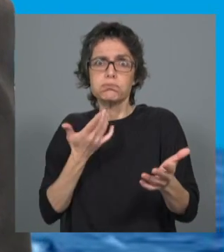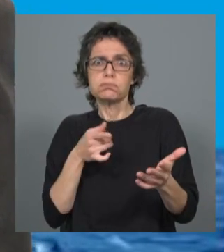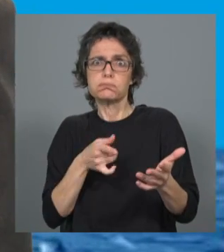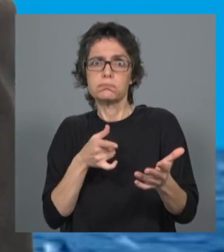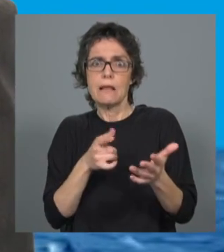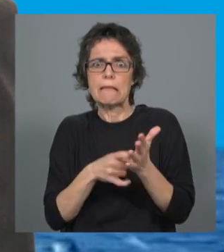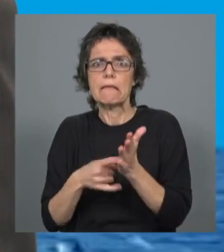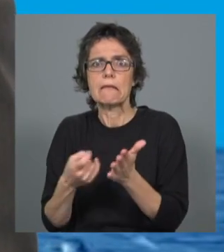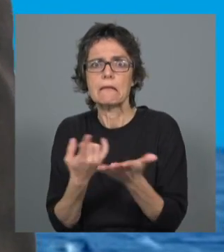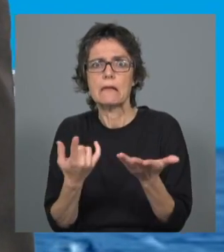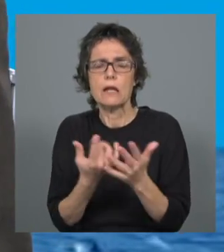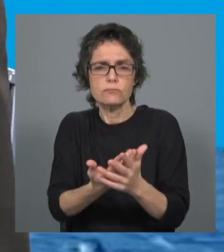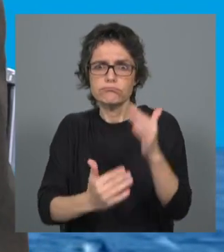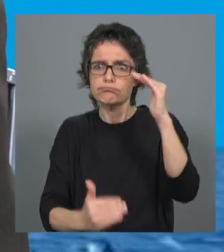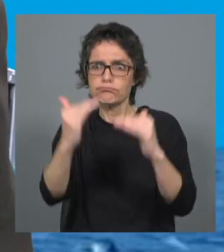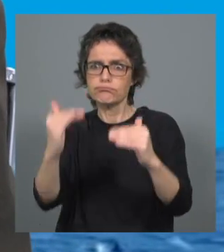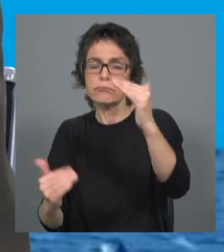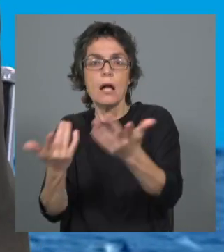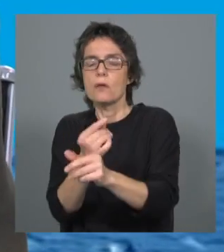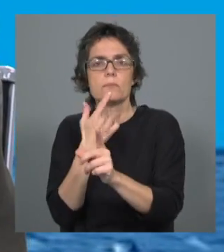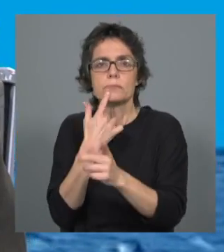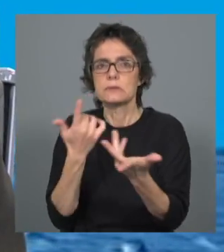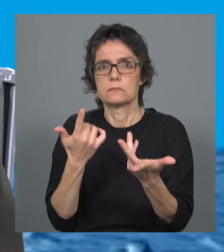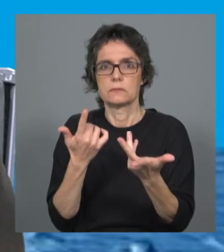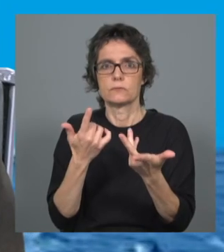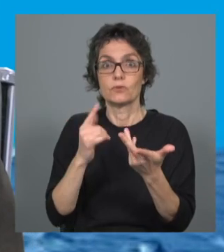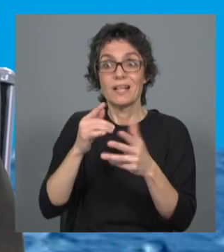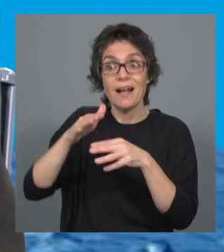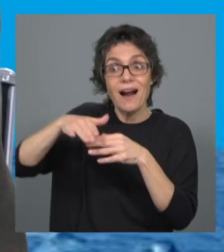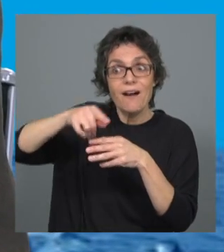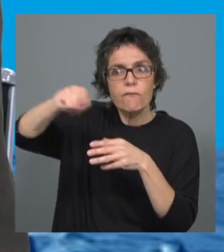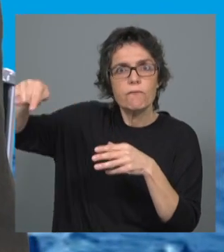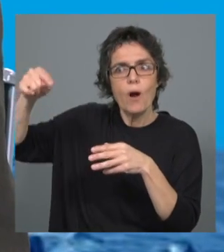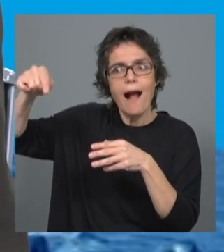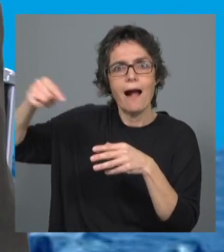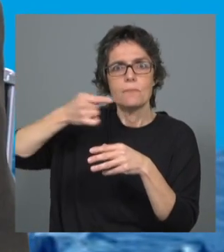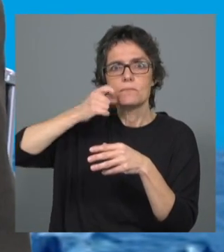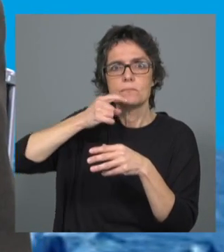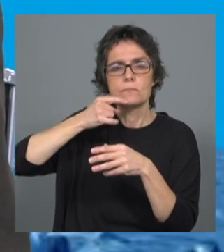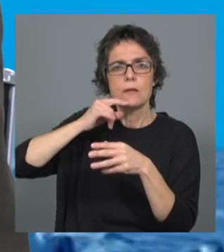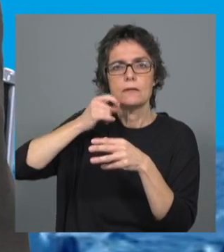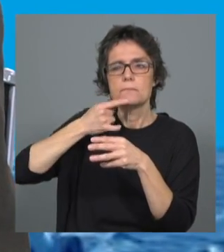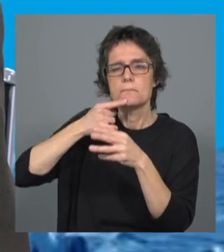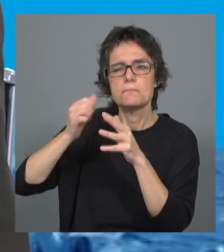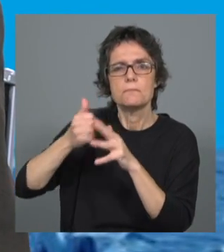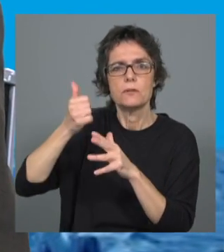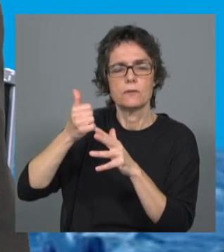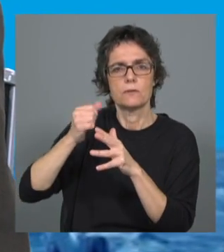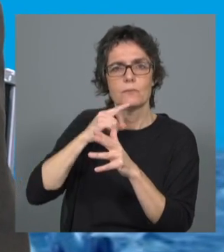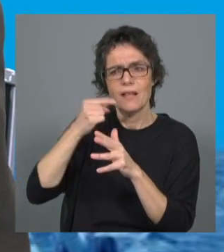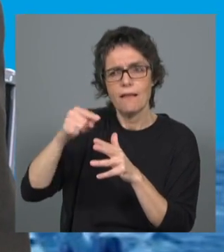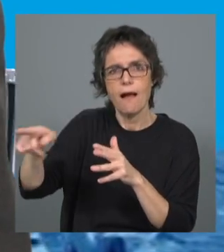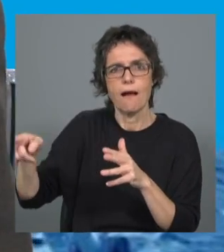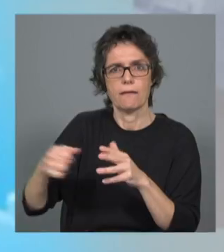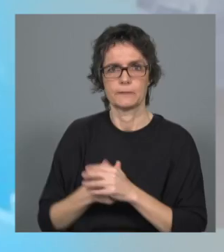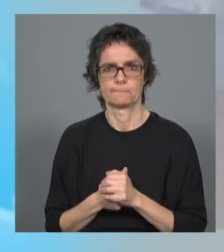começamos, cada vez mais, a ter que sair para esse exterior, porque é mesmo aí que nós nos realizamos, enquanto pessoas e enquanto seres sociais também.